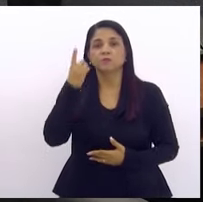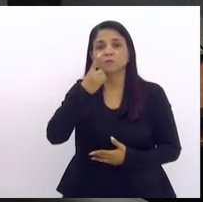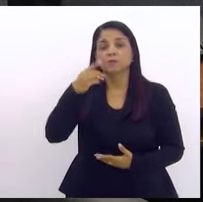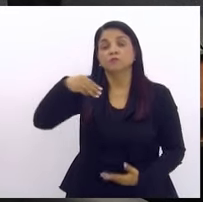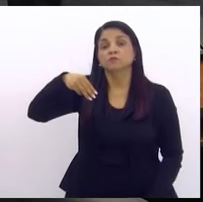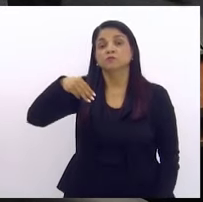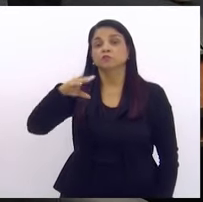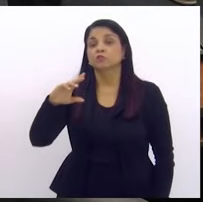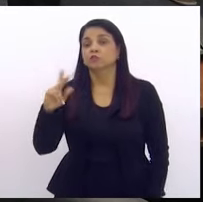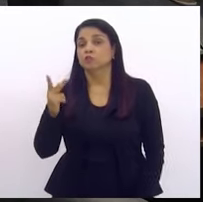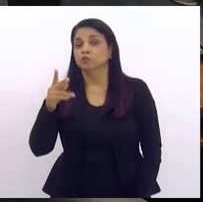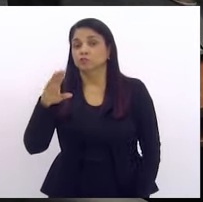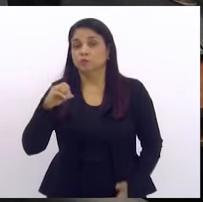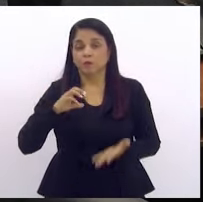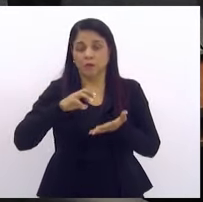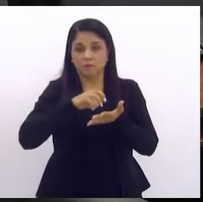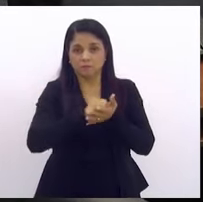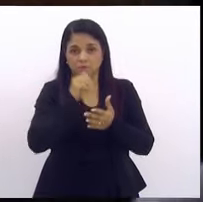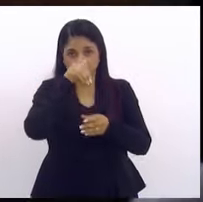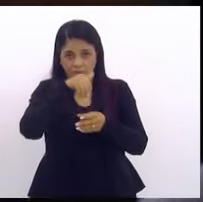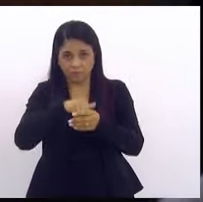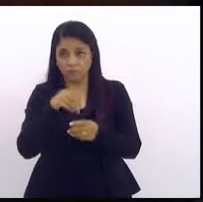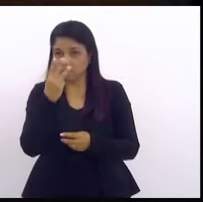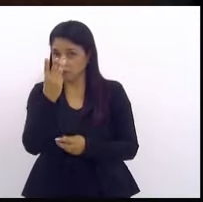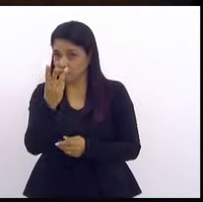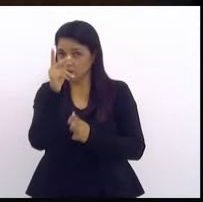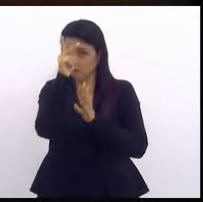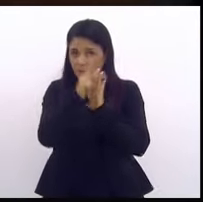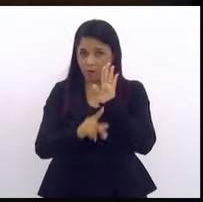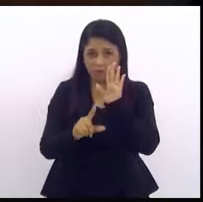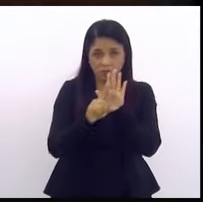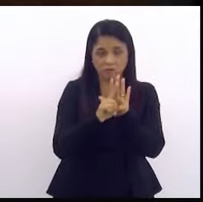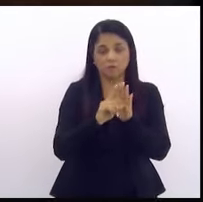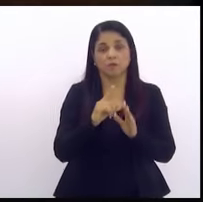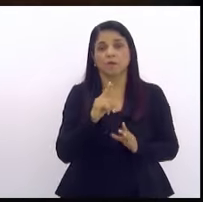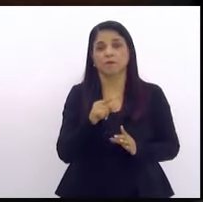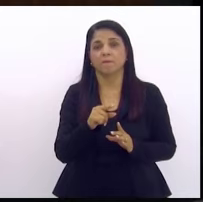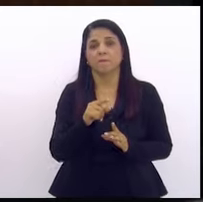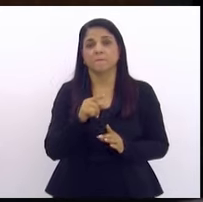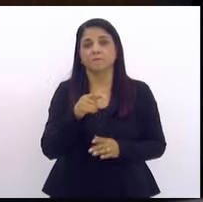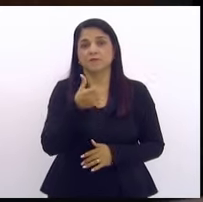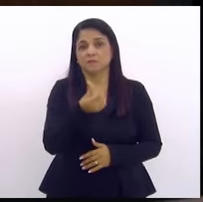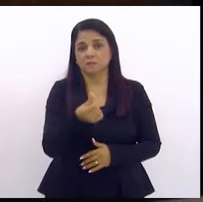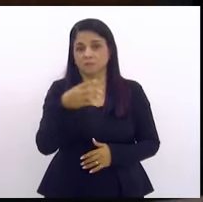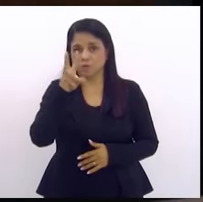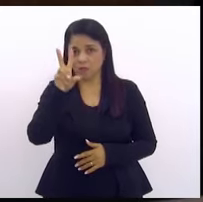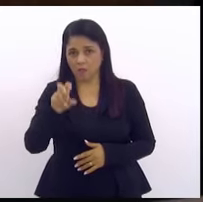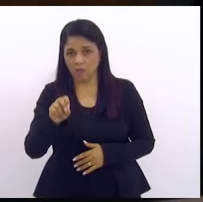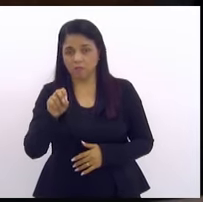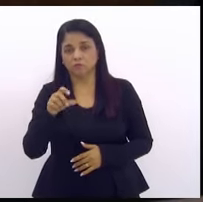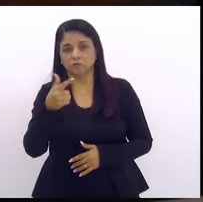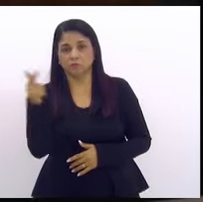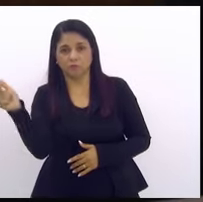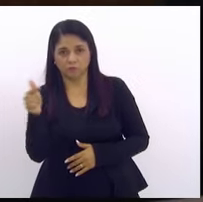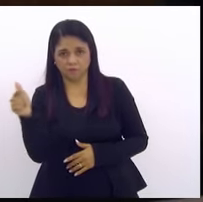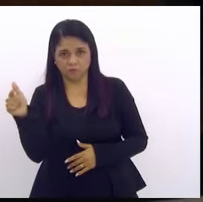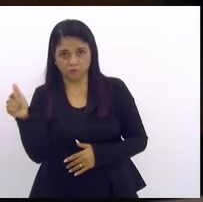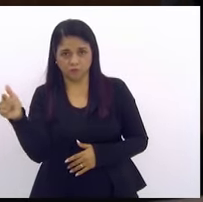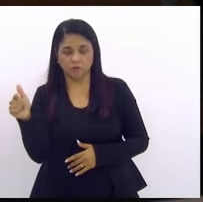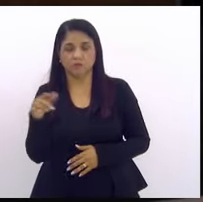deixar registrado o meu voto pela derrubada de 3 projetos. O projeto de lei 6.500 de